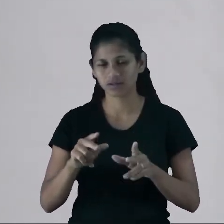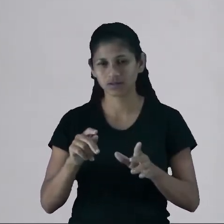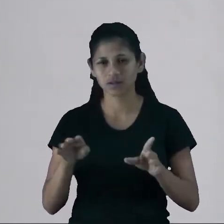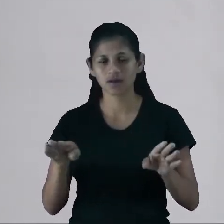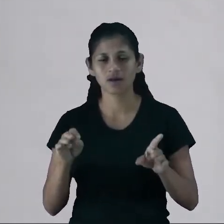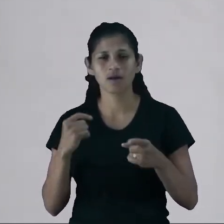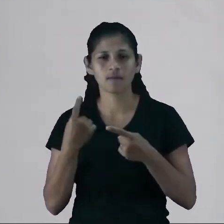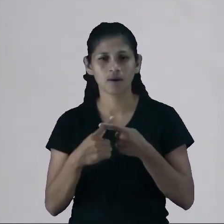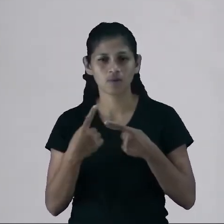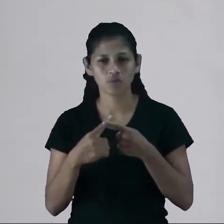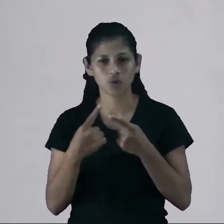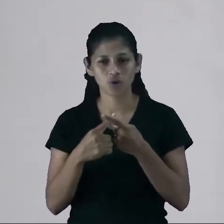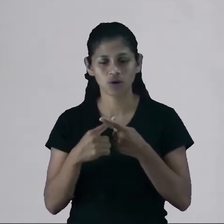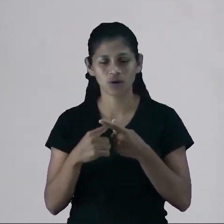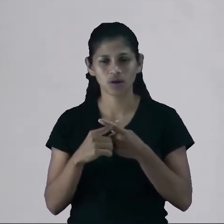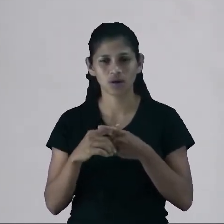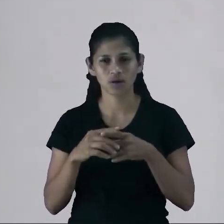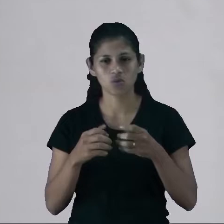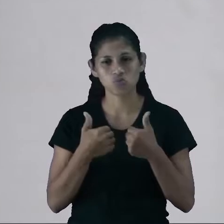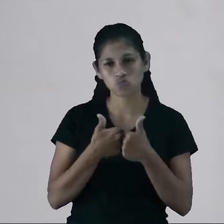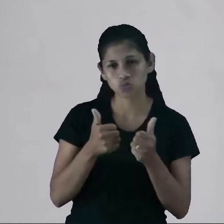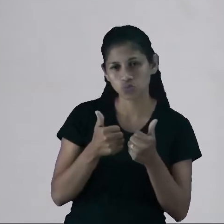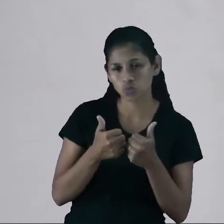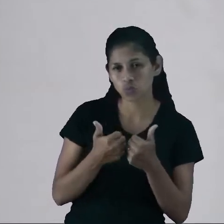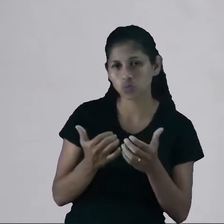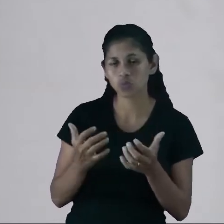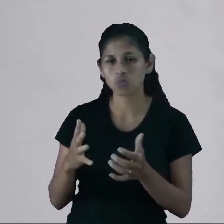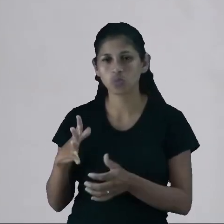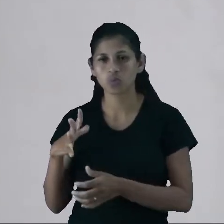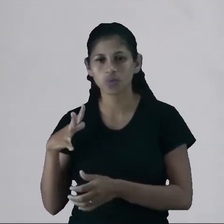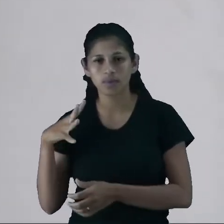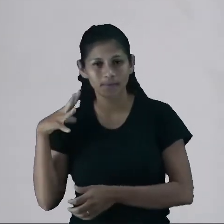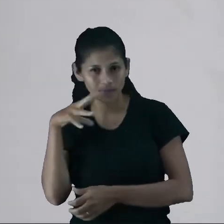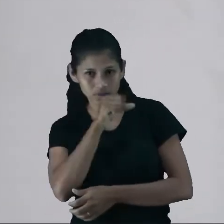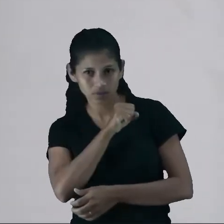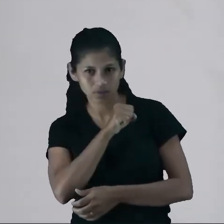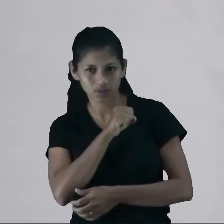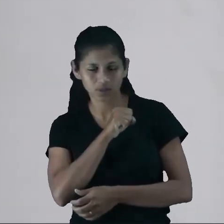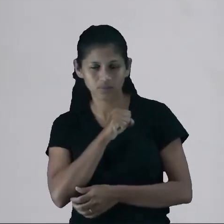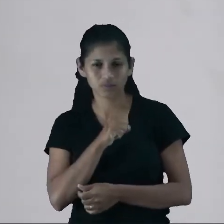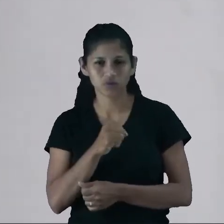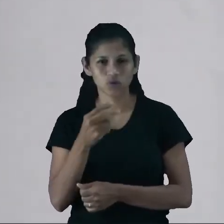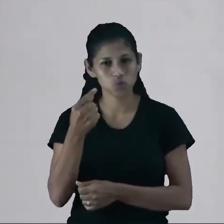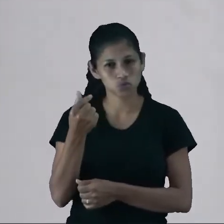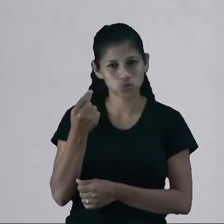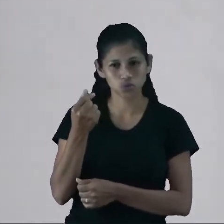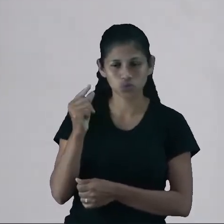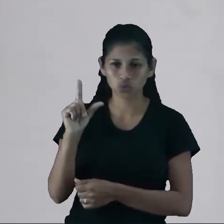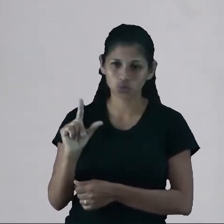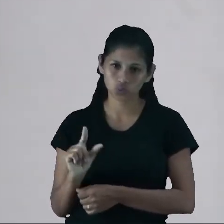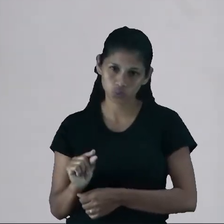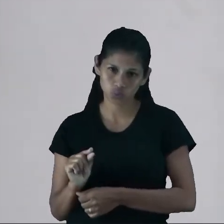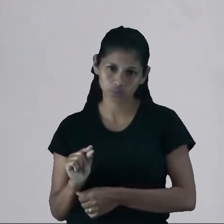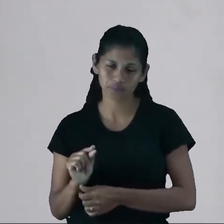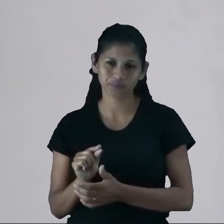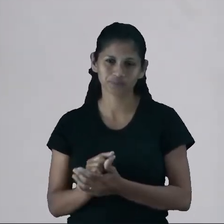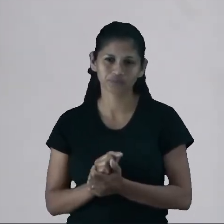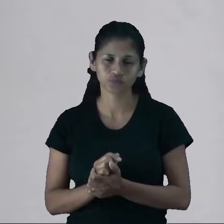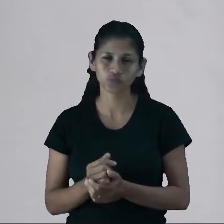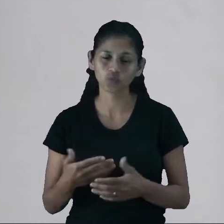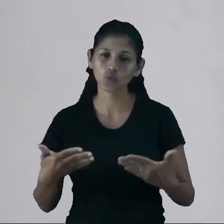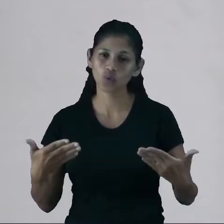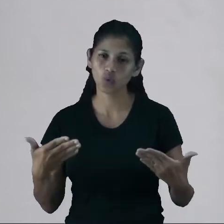tinham políticas aí que faziam com que o automóvel ele tivesse um poder aquisitivo menor. Hoje em dia já é mais caro comprar um carro,